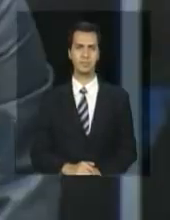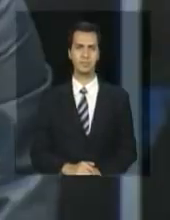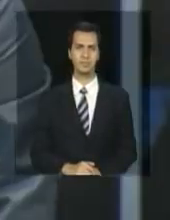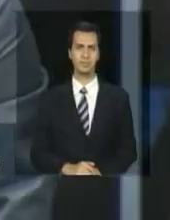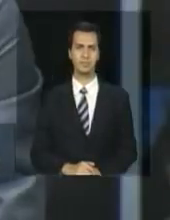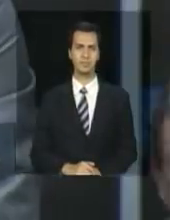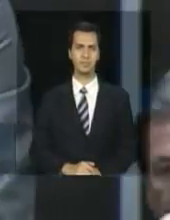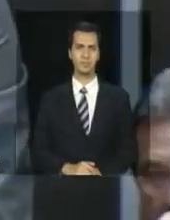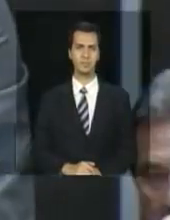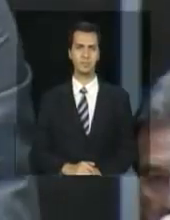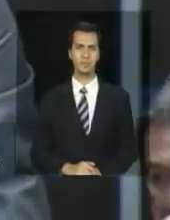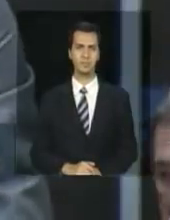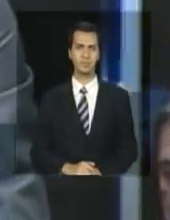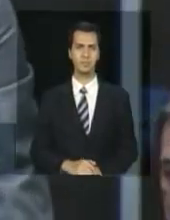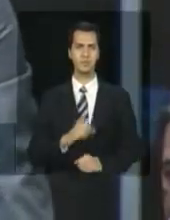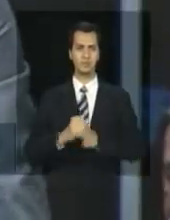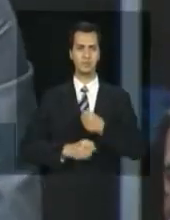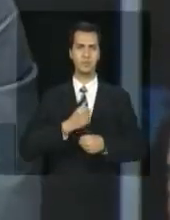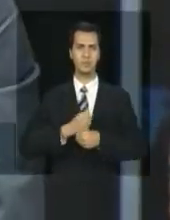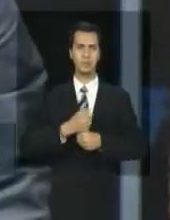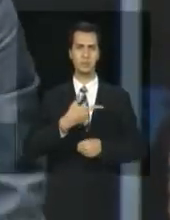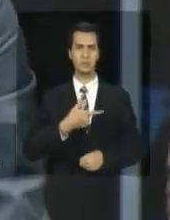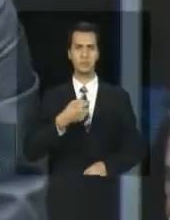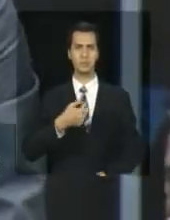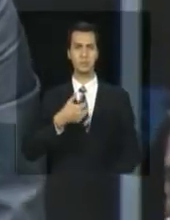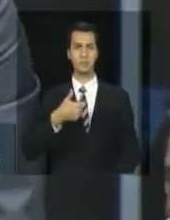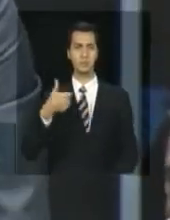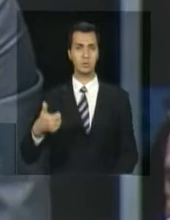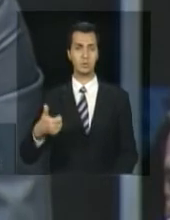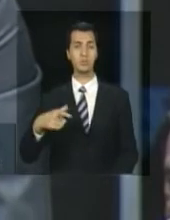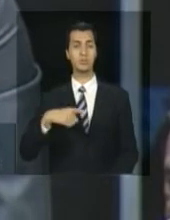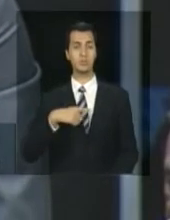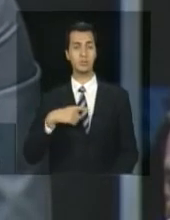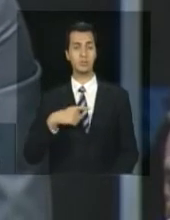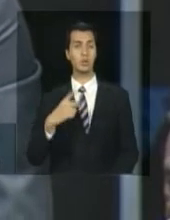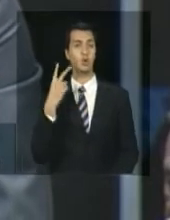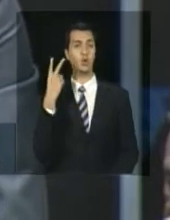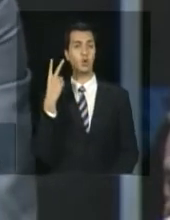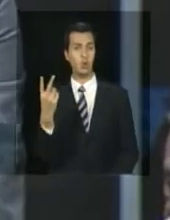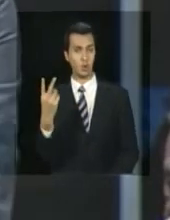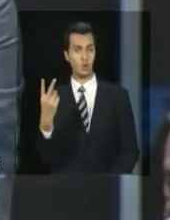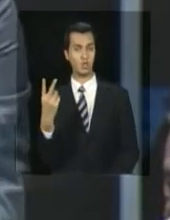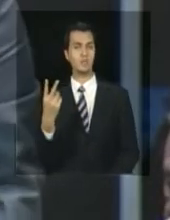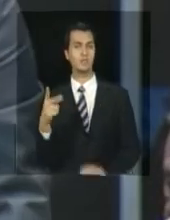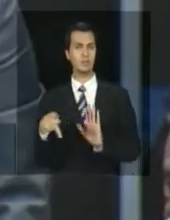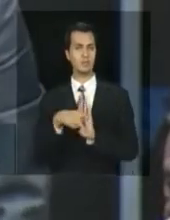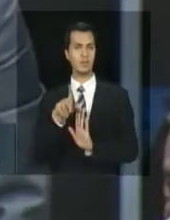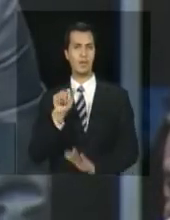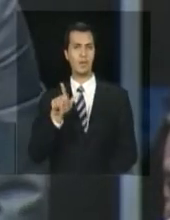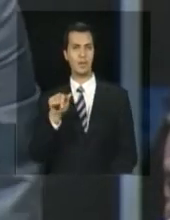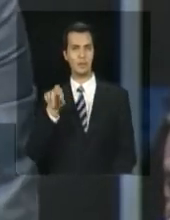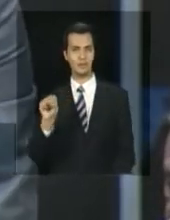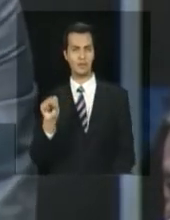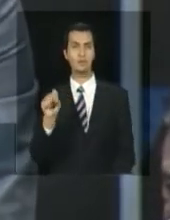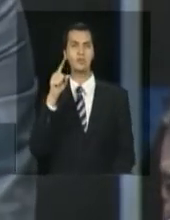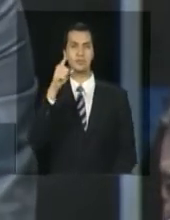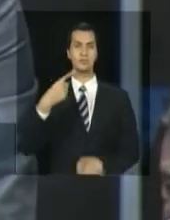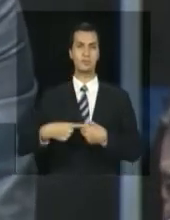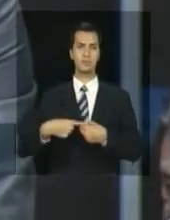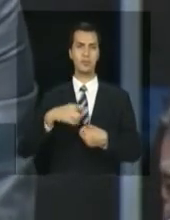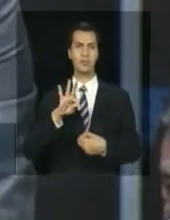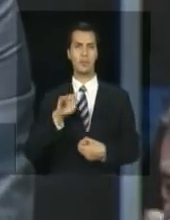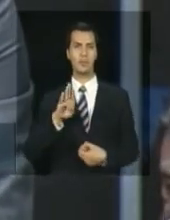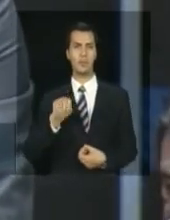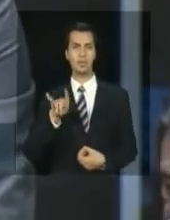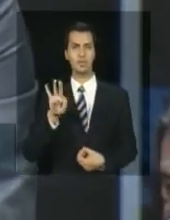Em 2011, foram realizadas 2 operações Ágata, na região dos municípios de Tabatinga